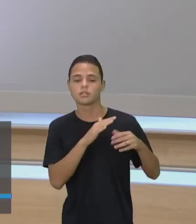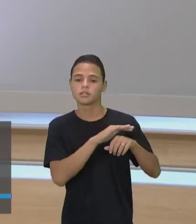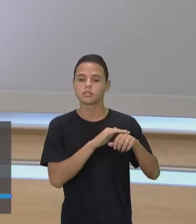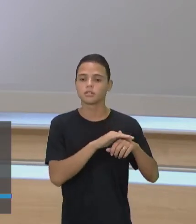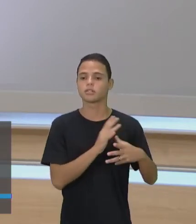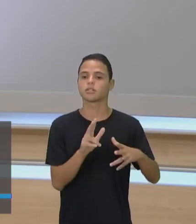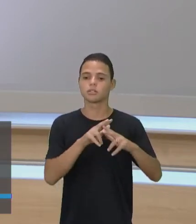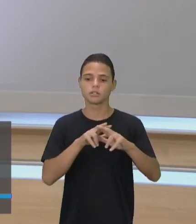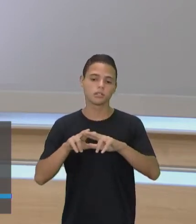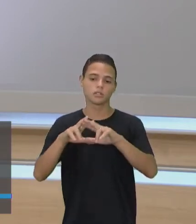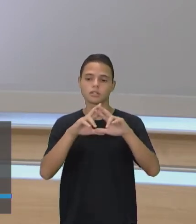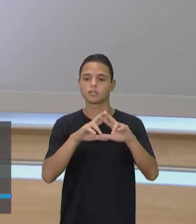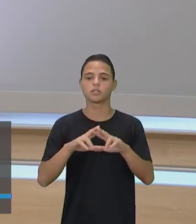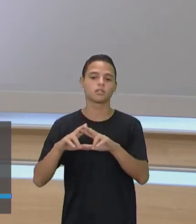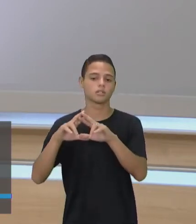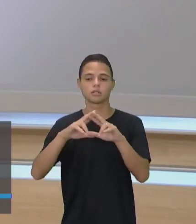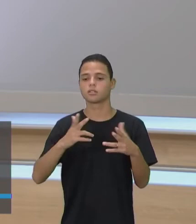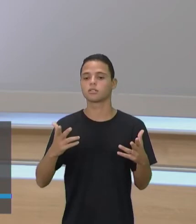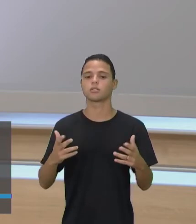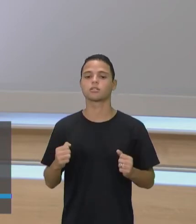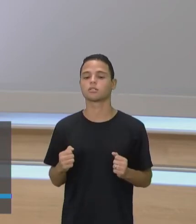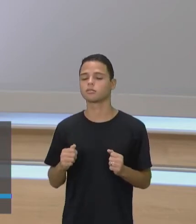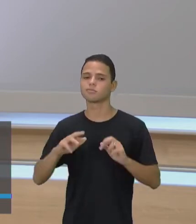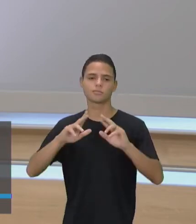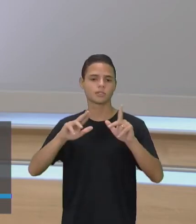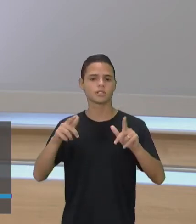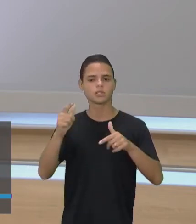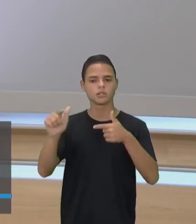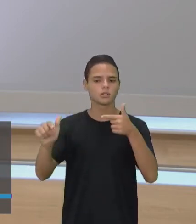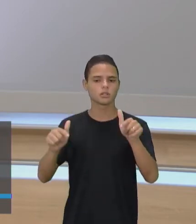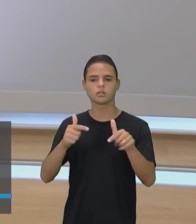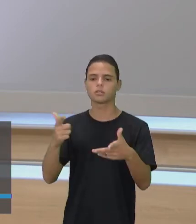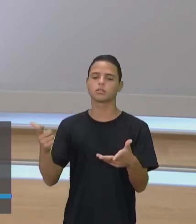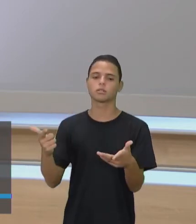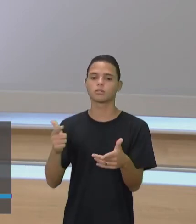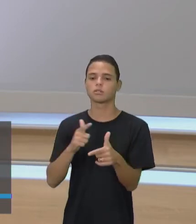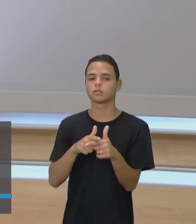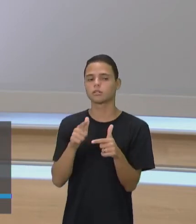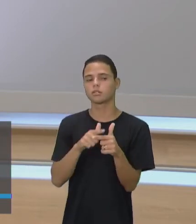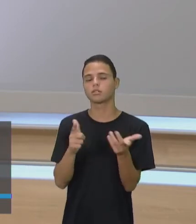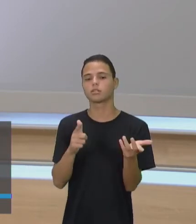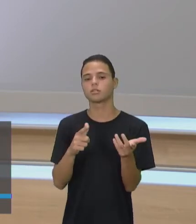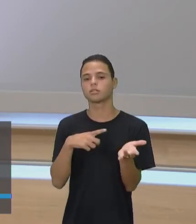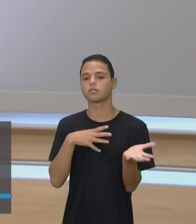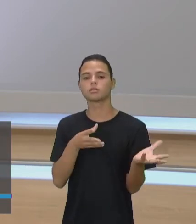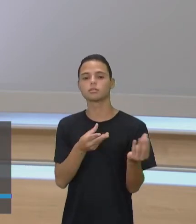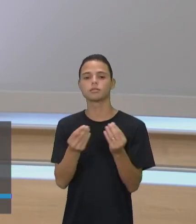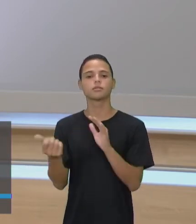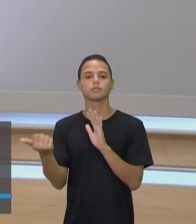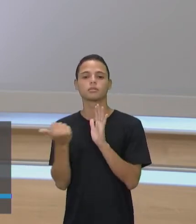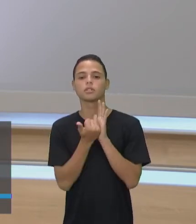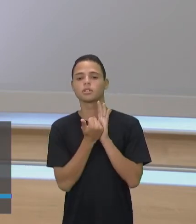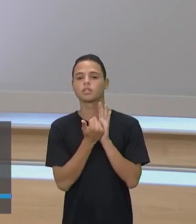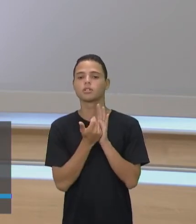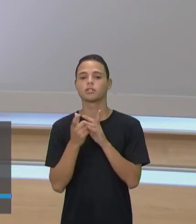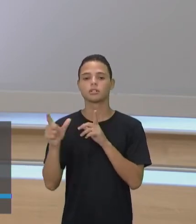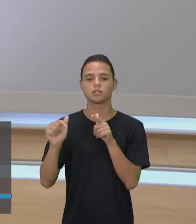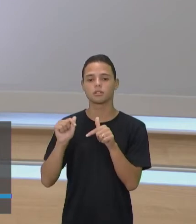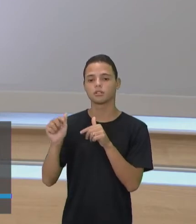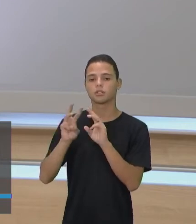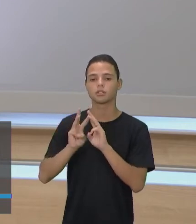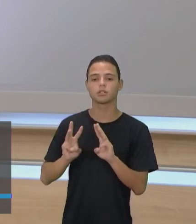sobre reutilização, que falam sobre vários outros programas. Hoje a gente tem tantas marcas que trabalham com upcycling,